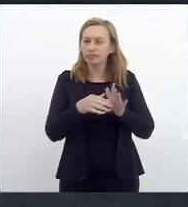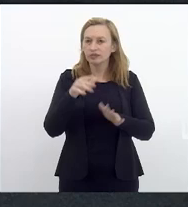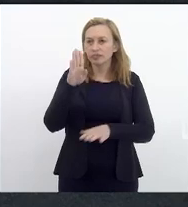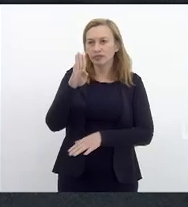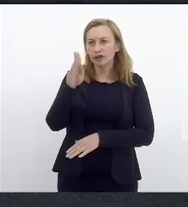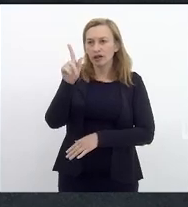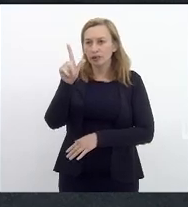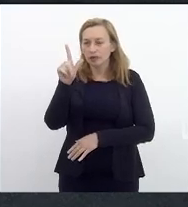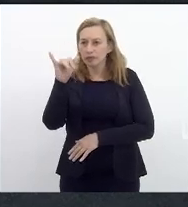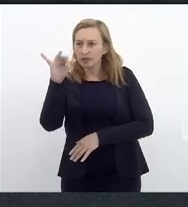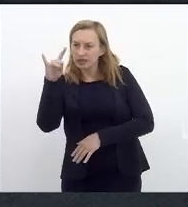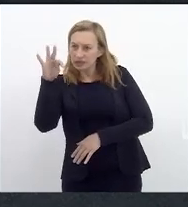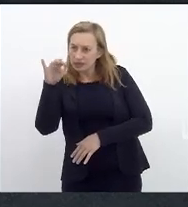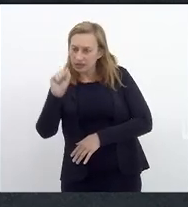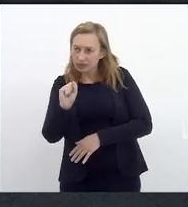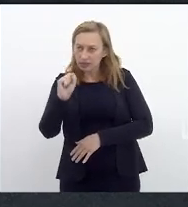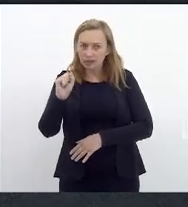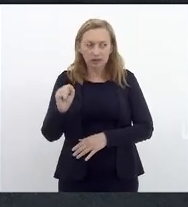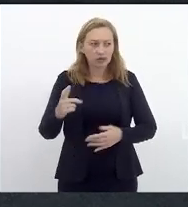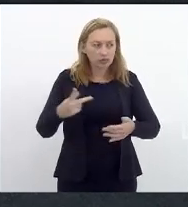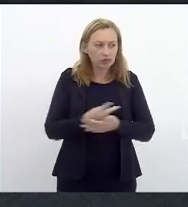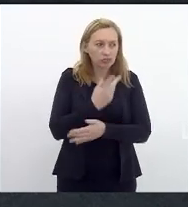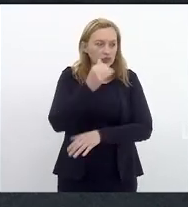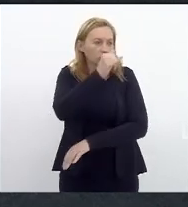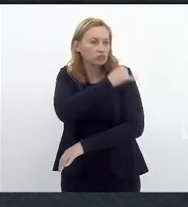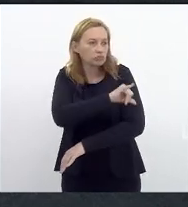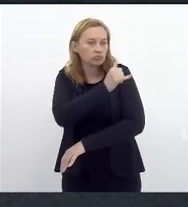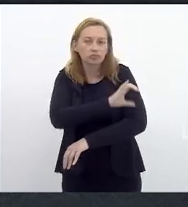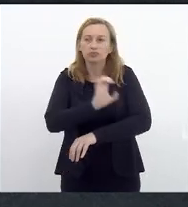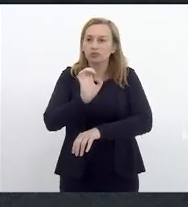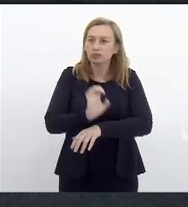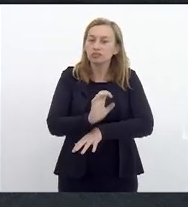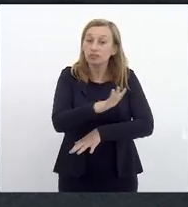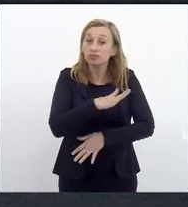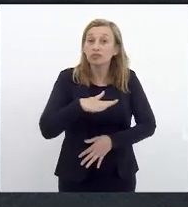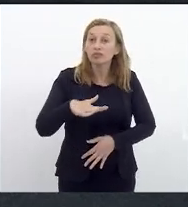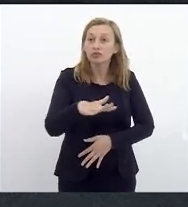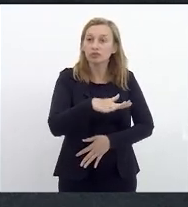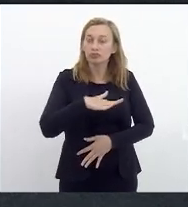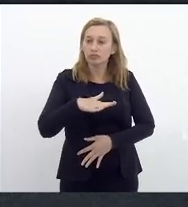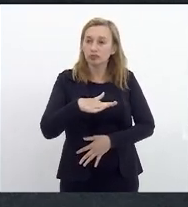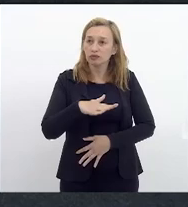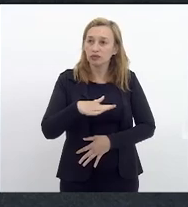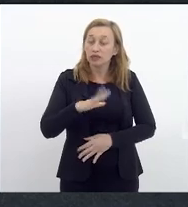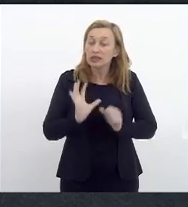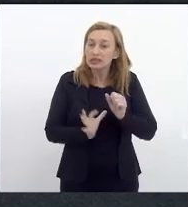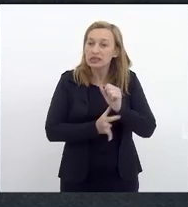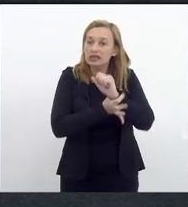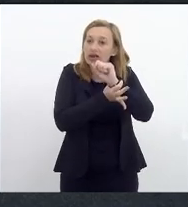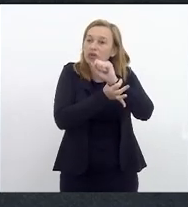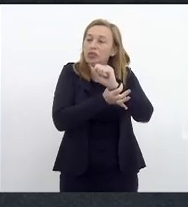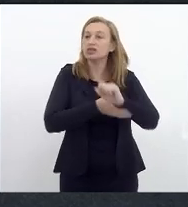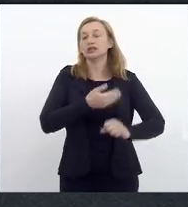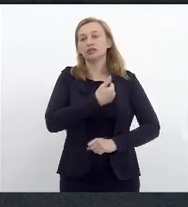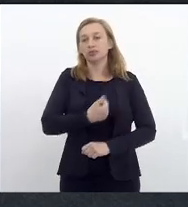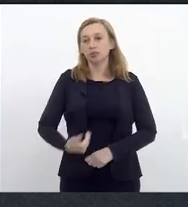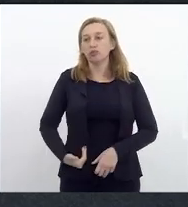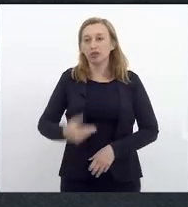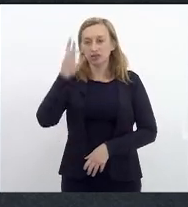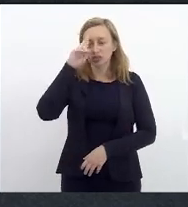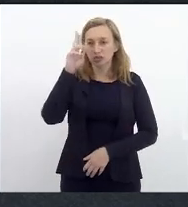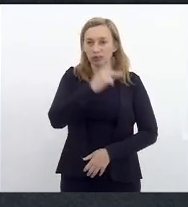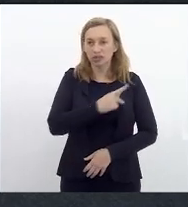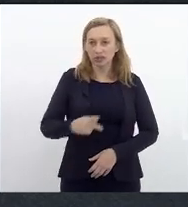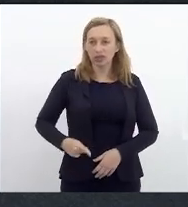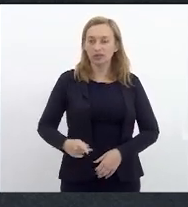realizem no estado do Rio de Janeiro, na área de segurança pública, senhor